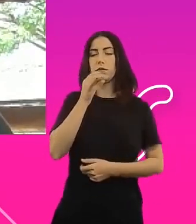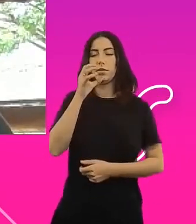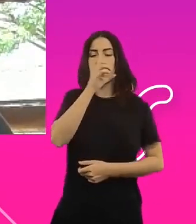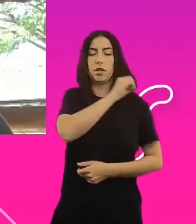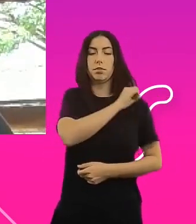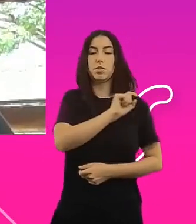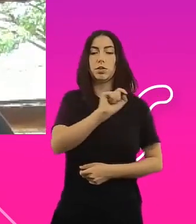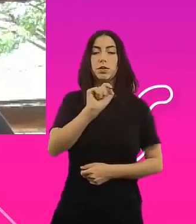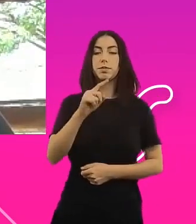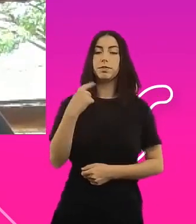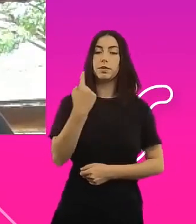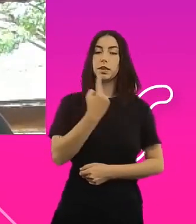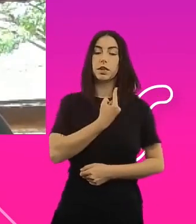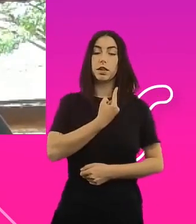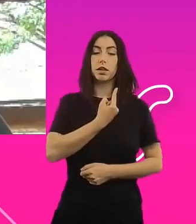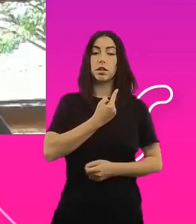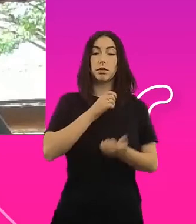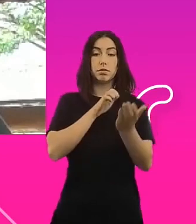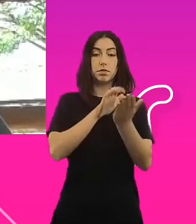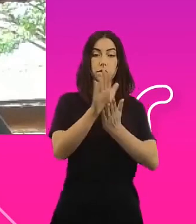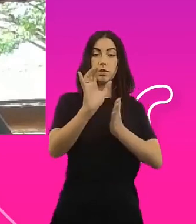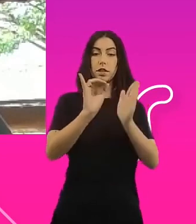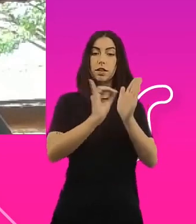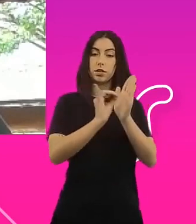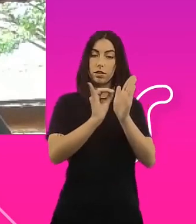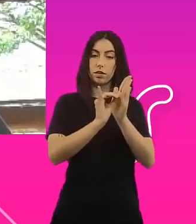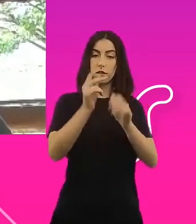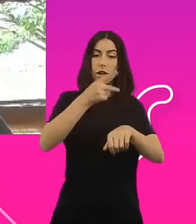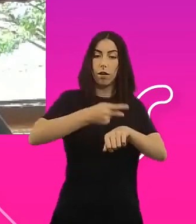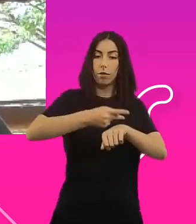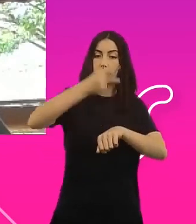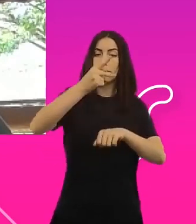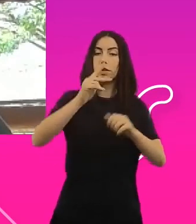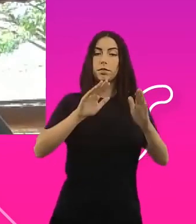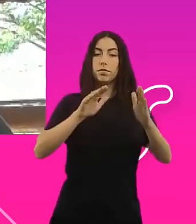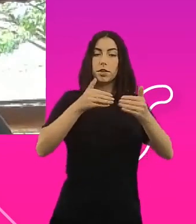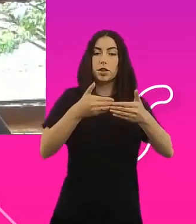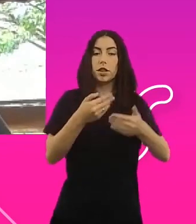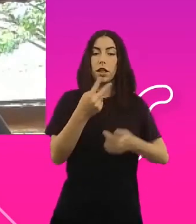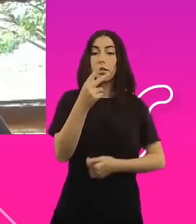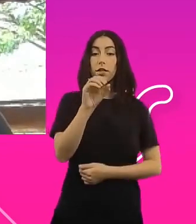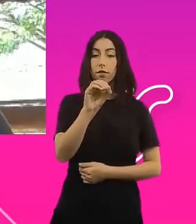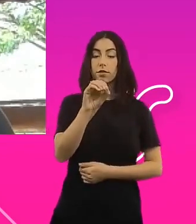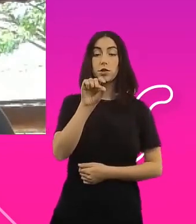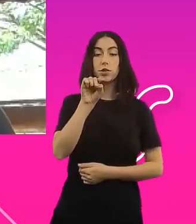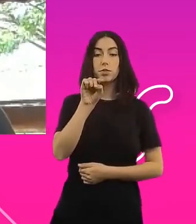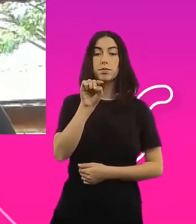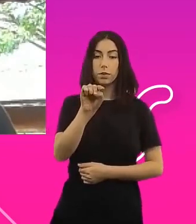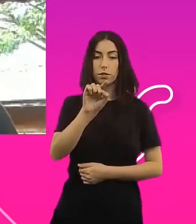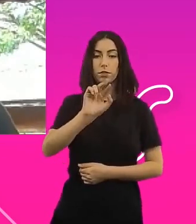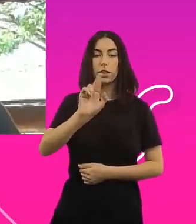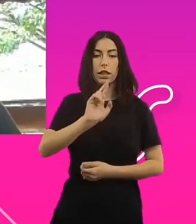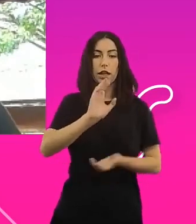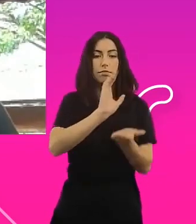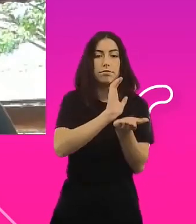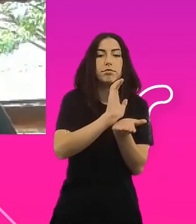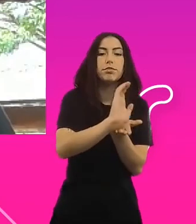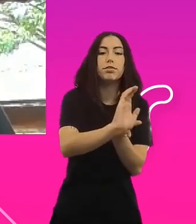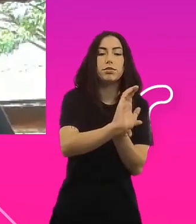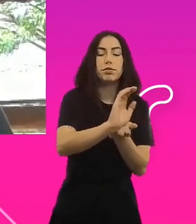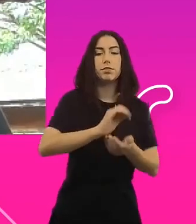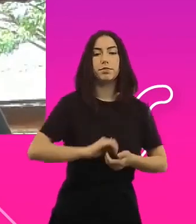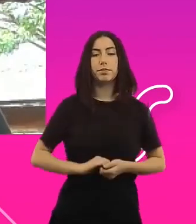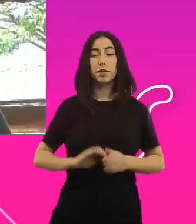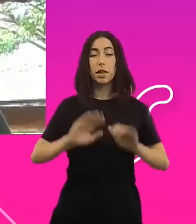ia lançar o edital com uma premiação fechada em 20 mil reais, tá? A gente percebeu